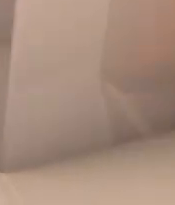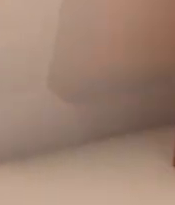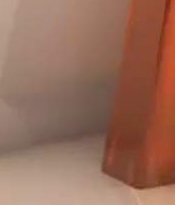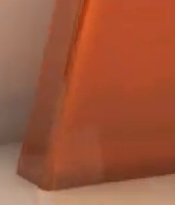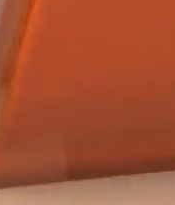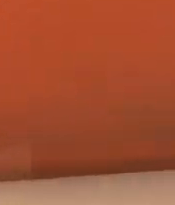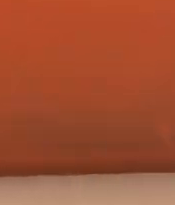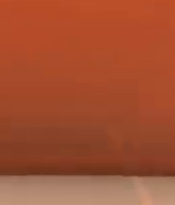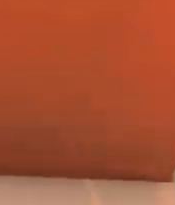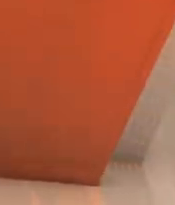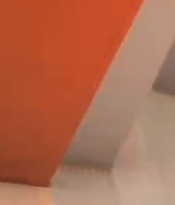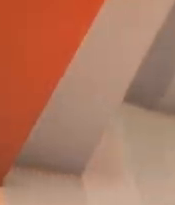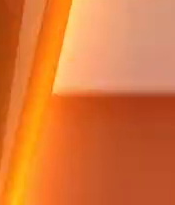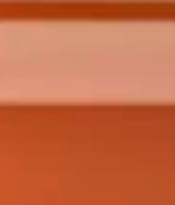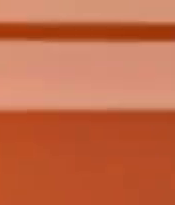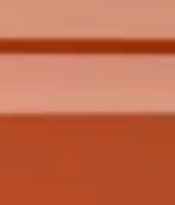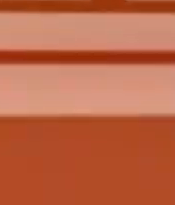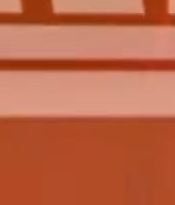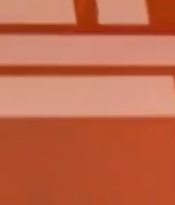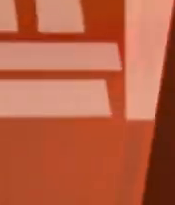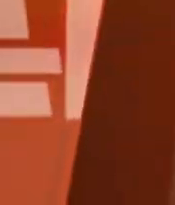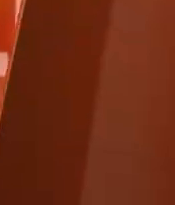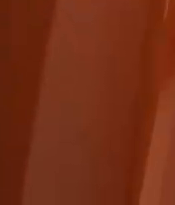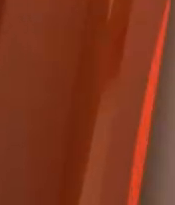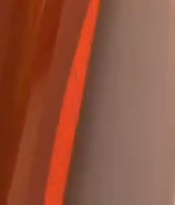Música